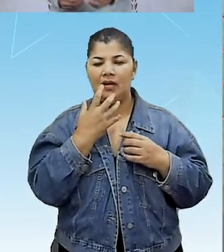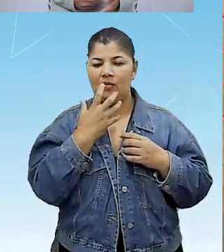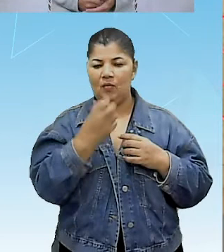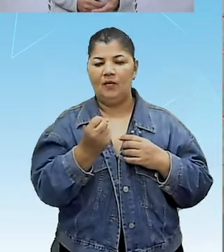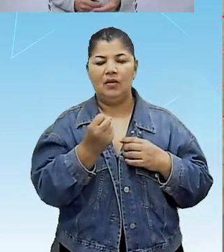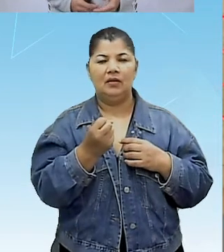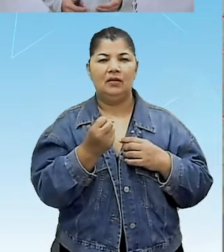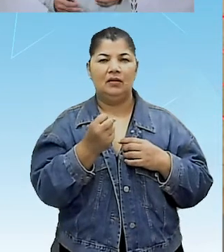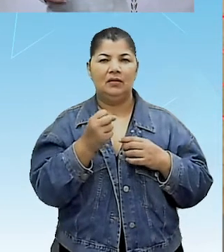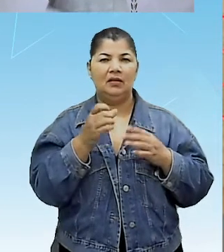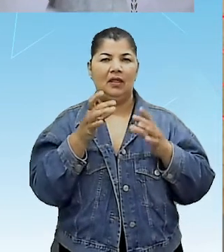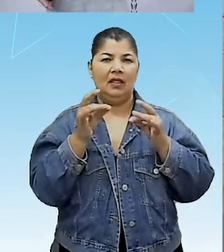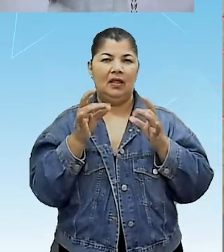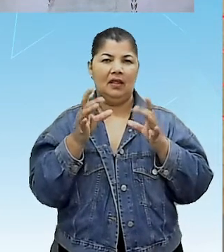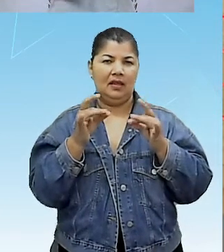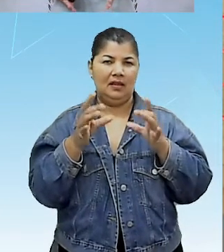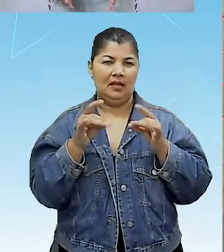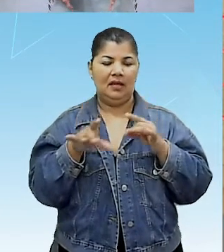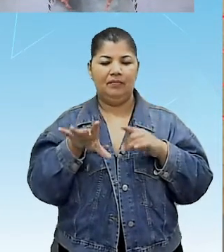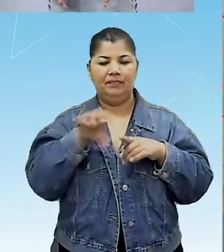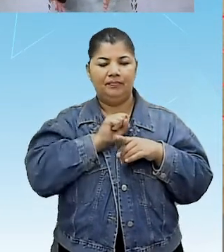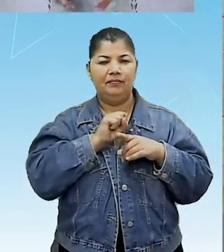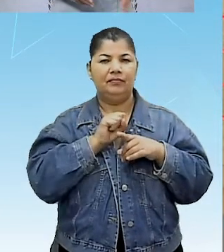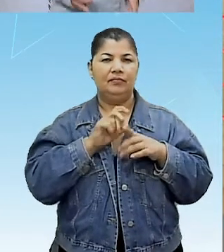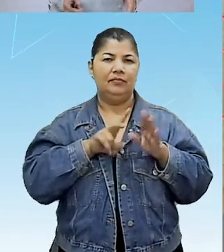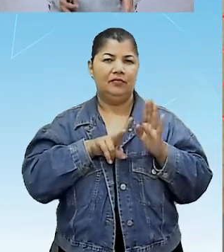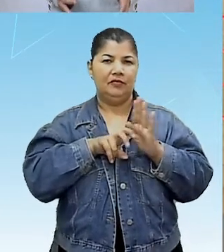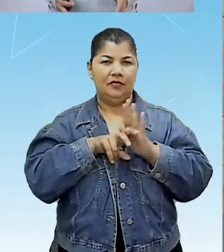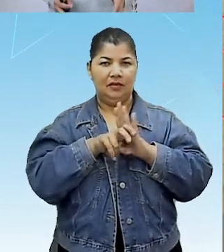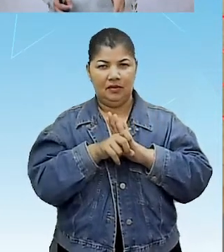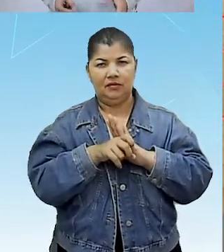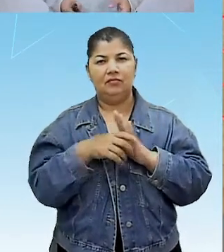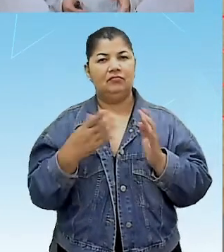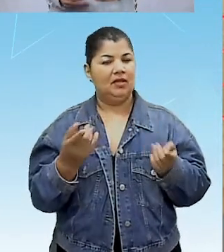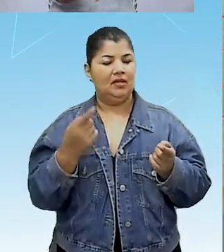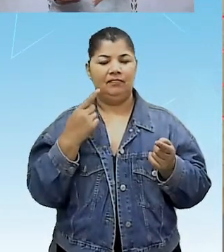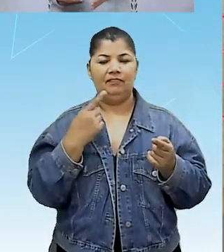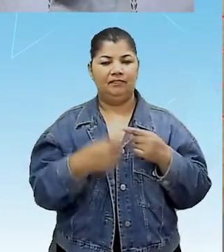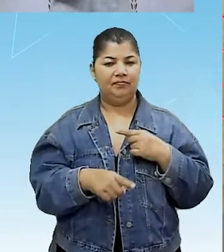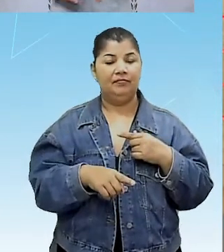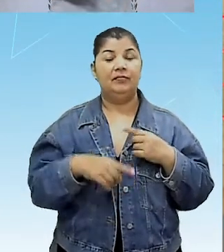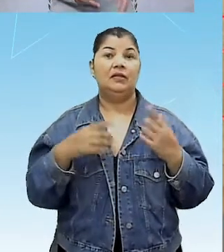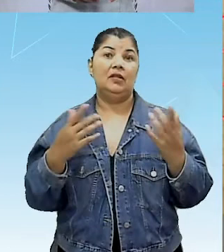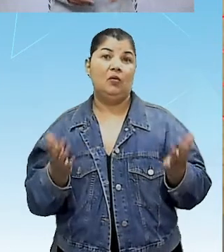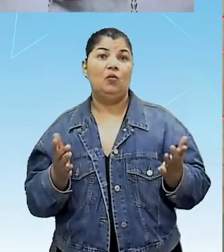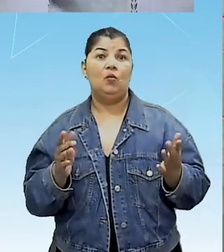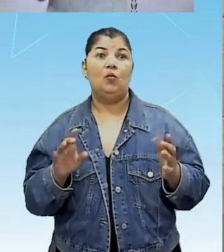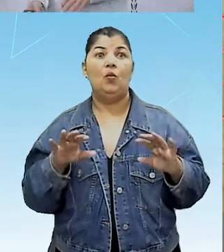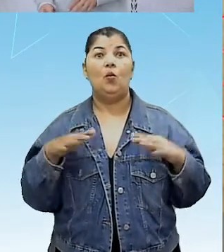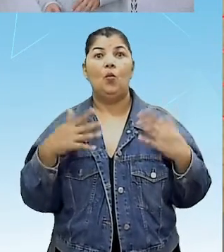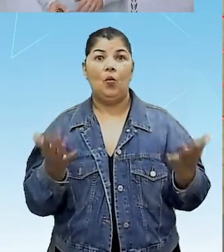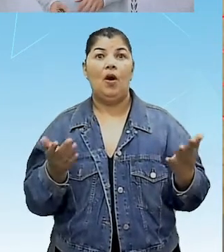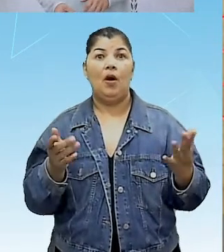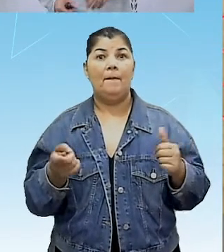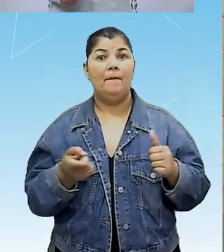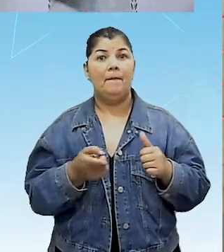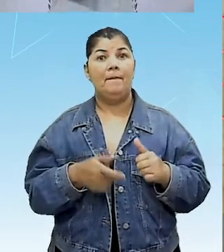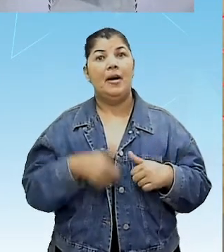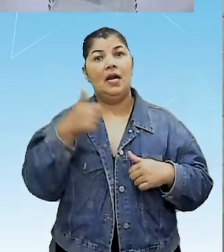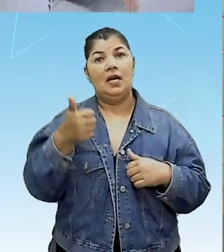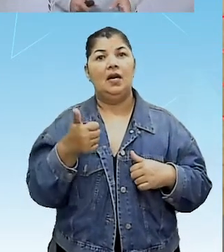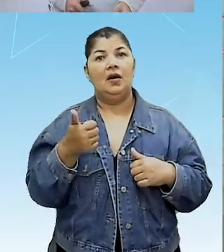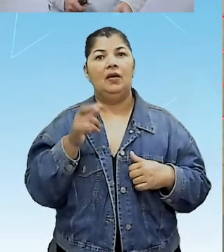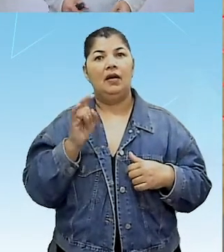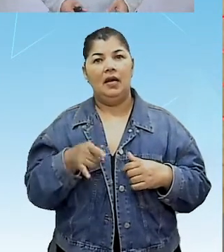a entrada do vírus. Então, veja, aquele tipo de tecido não é adequado. Então, qual é a máscara adequada? É a